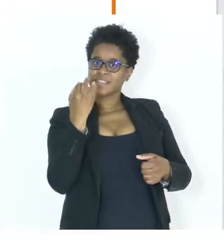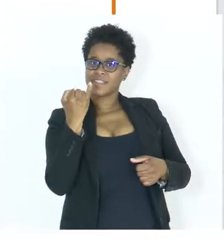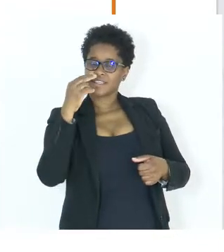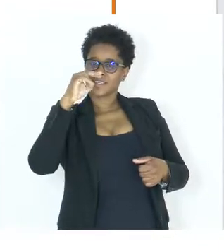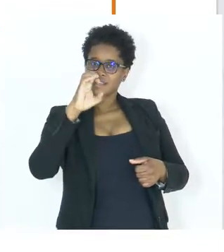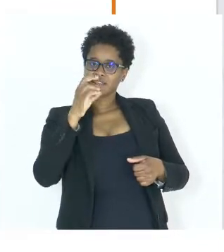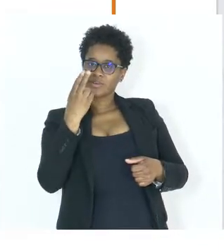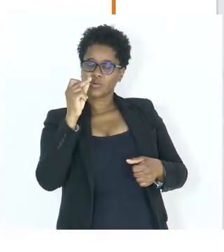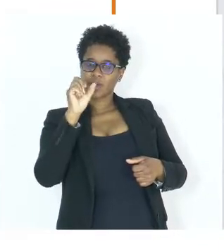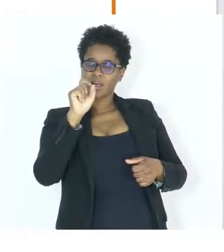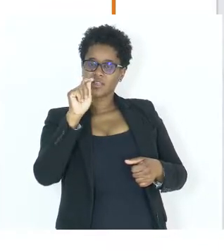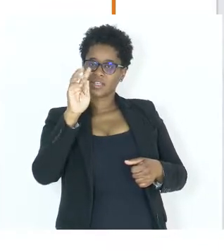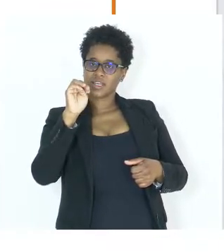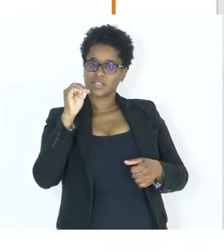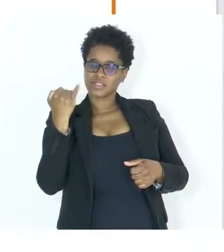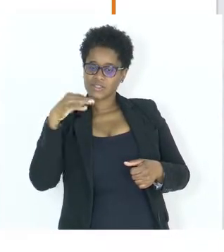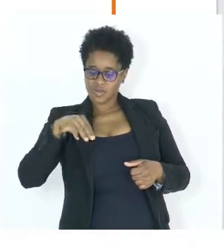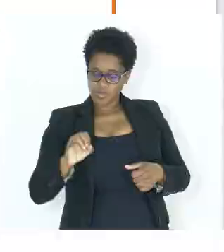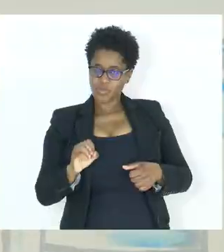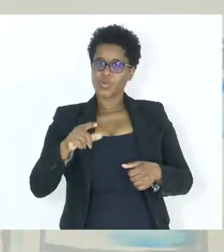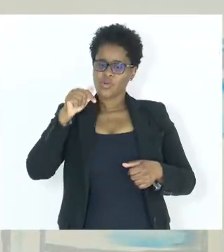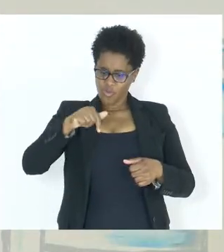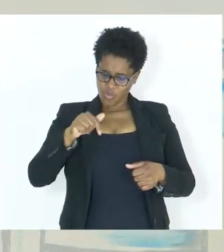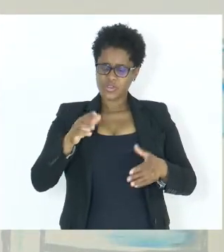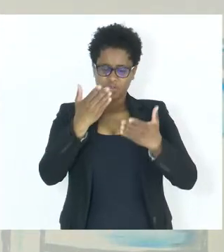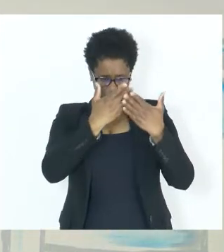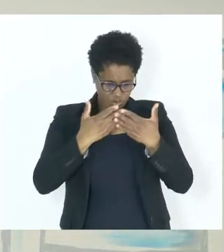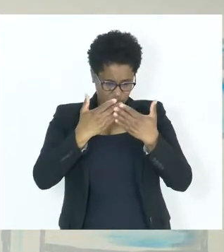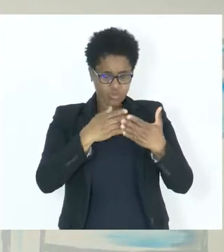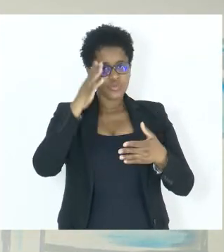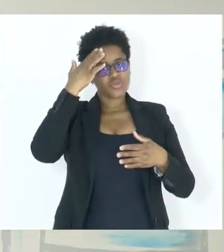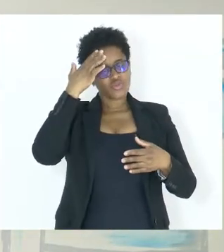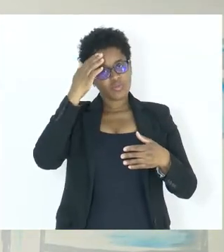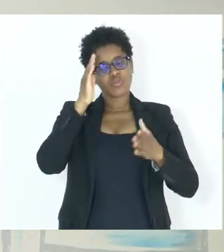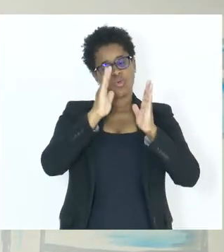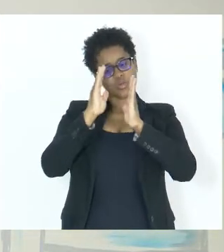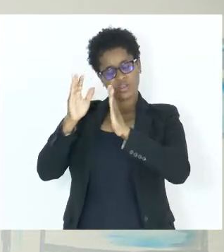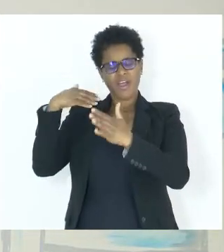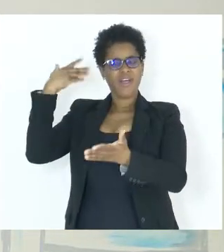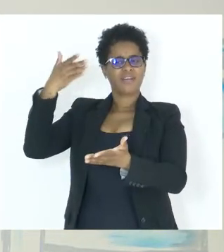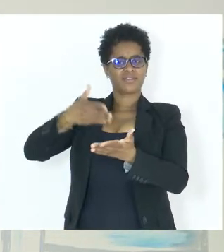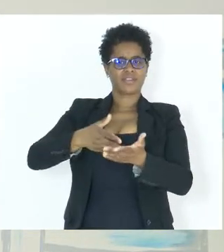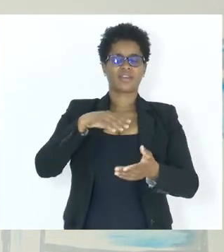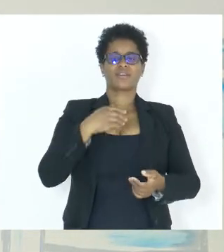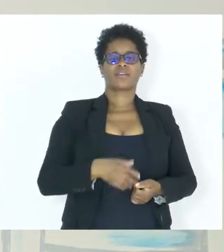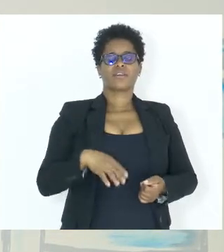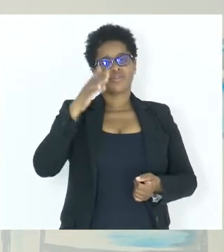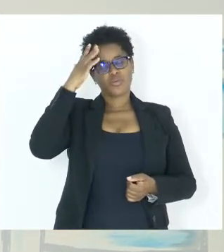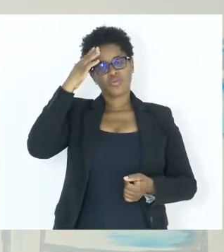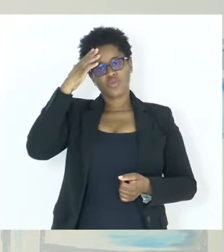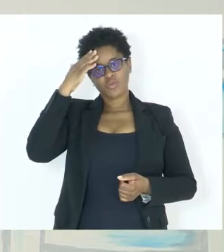50º, certo? 50º. Hoje estamos a estudar os números ordinais até ao